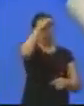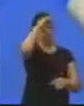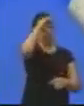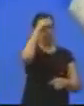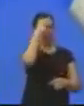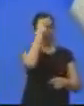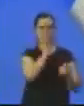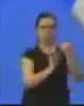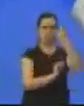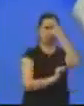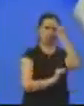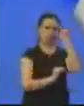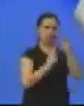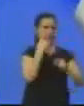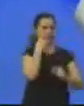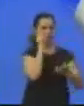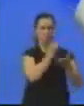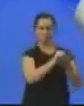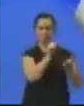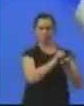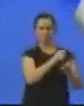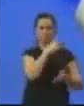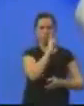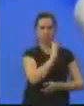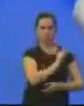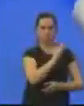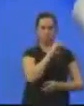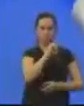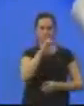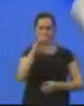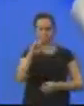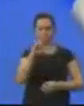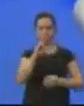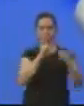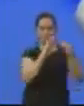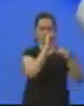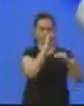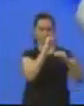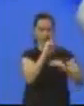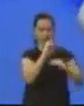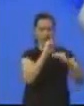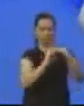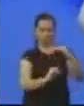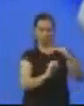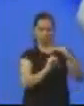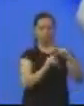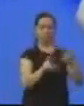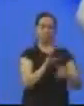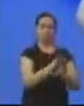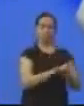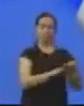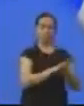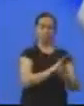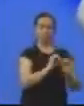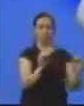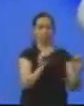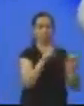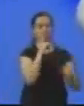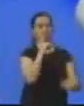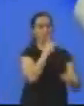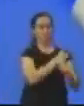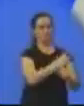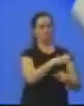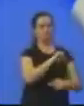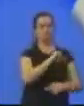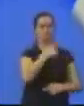repare, eu não escrevi que o limite era igual a 0 sobre 0. Eu disse que ele é do tipo 0 sobre 0.